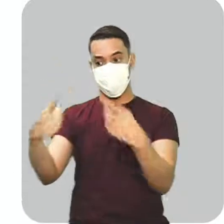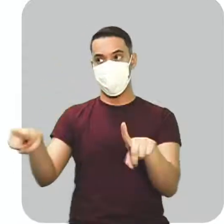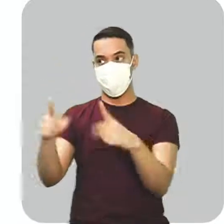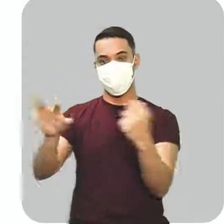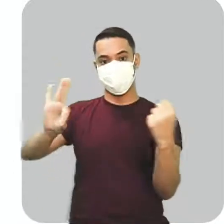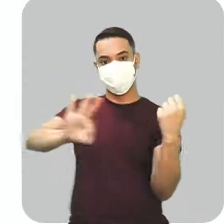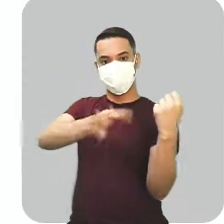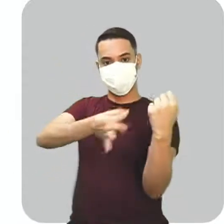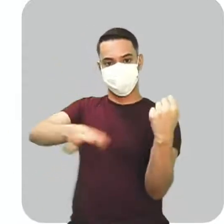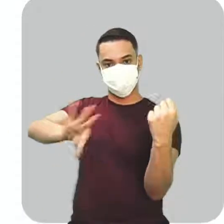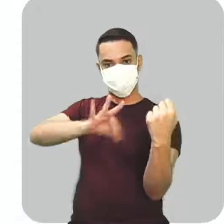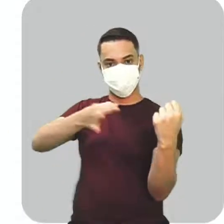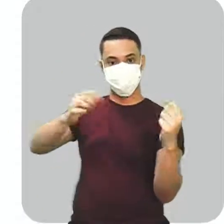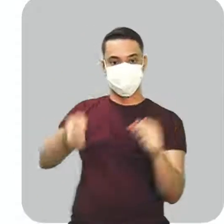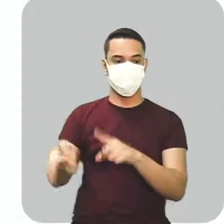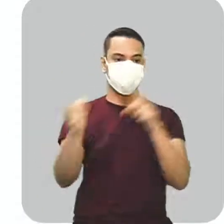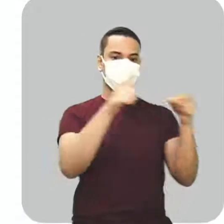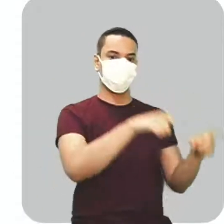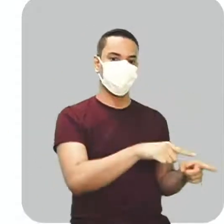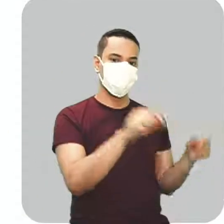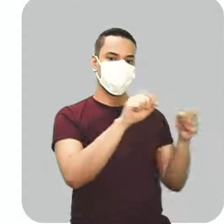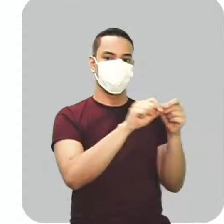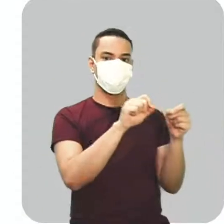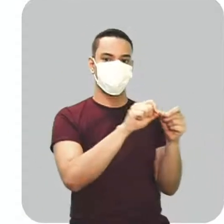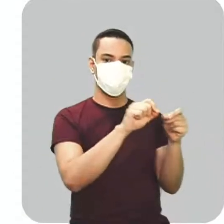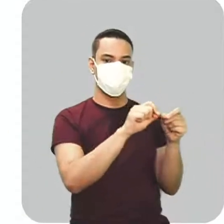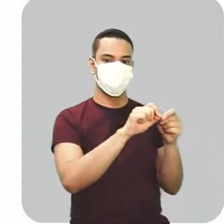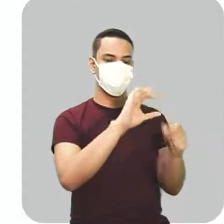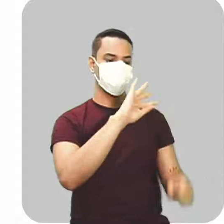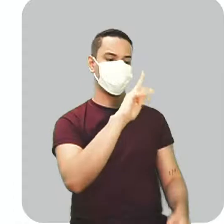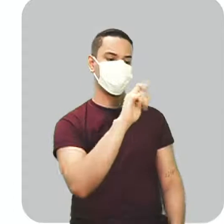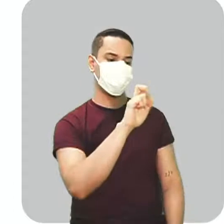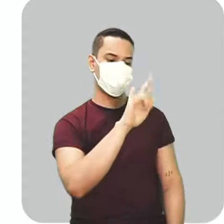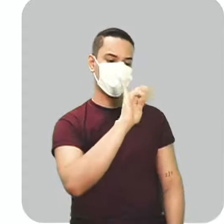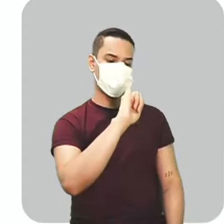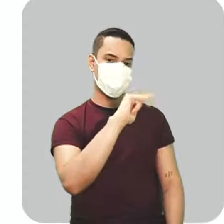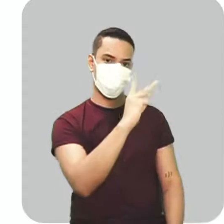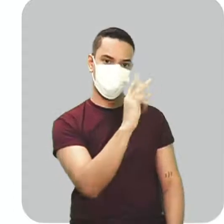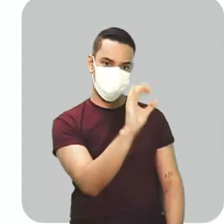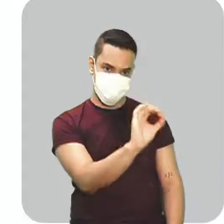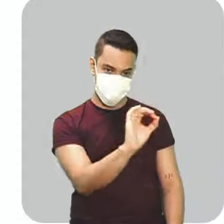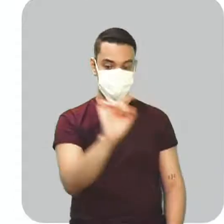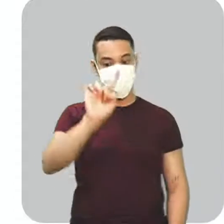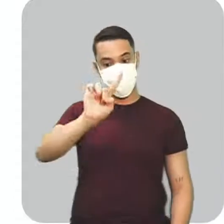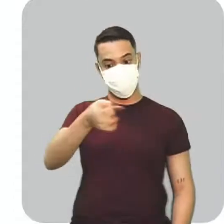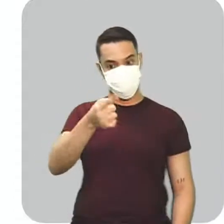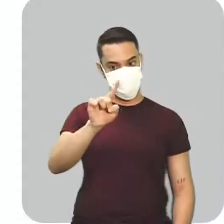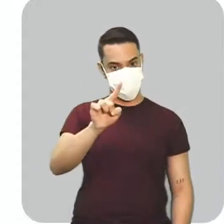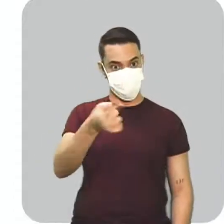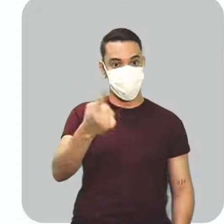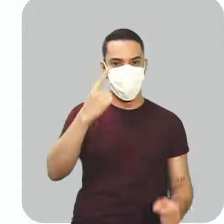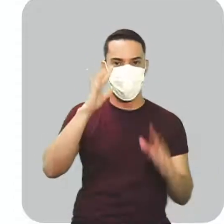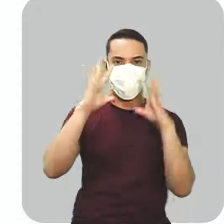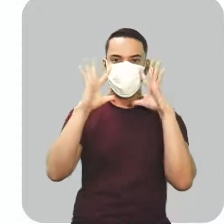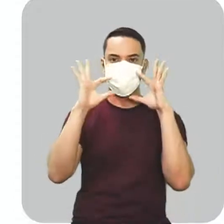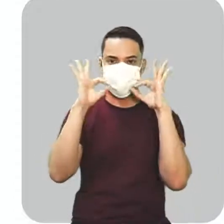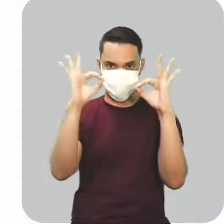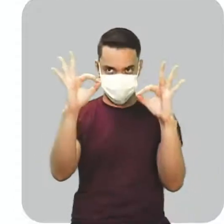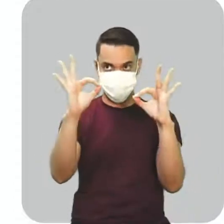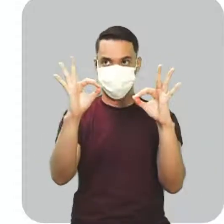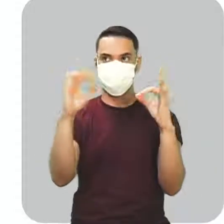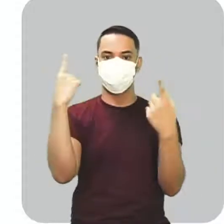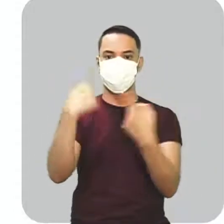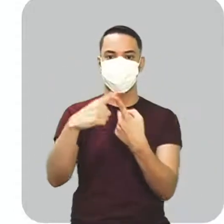ora executava um chorinho. Presta atenção aqui, ó.